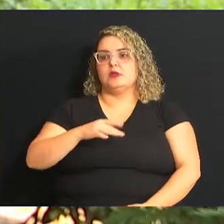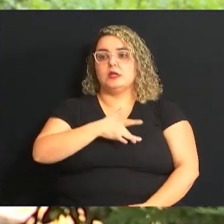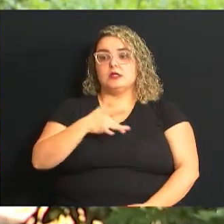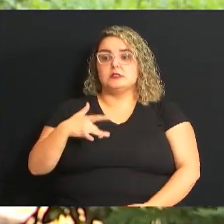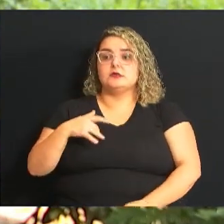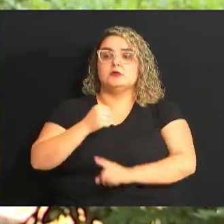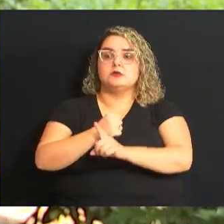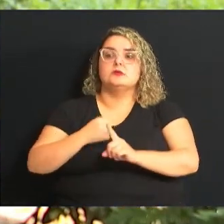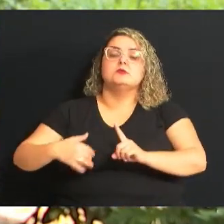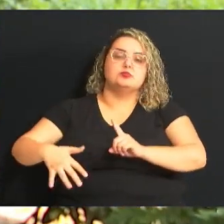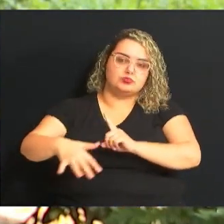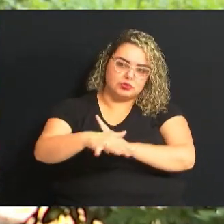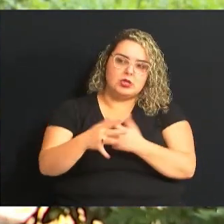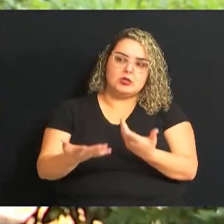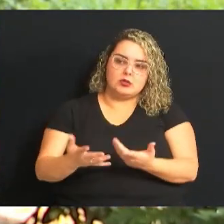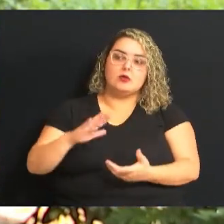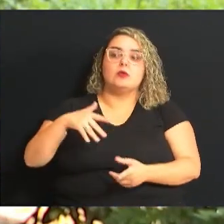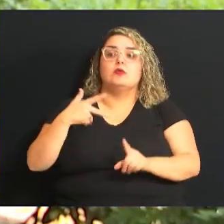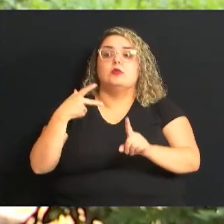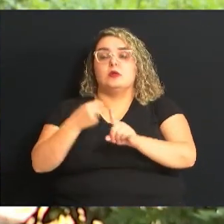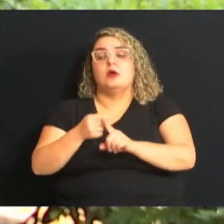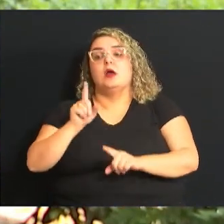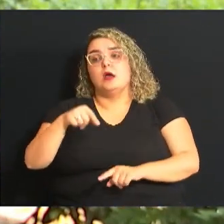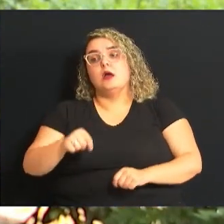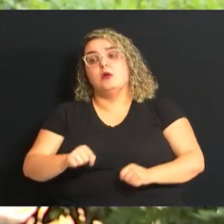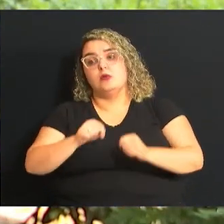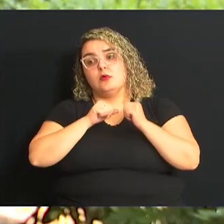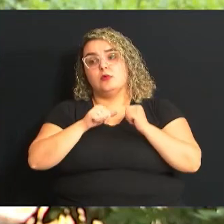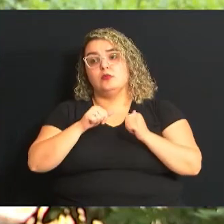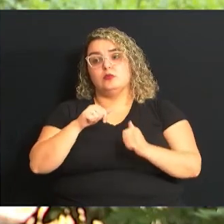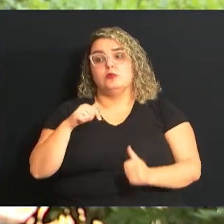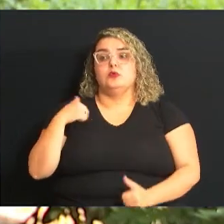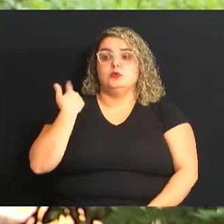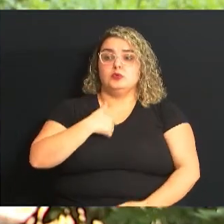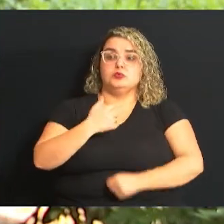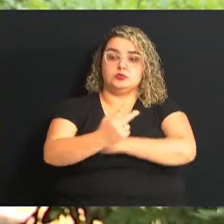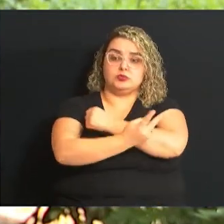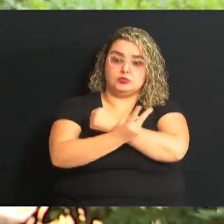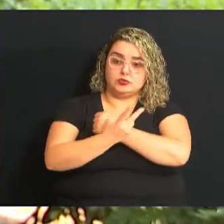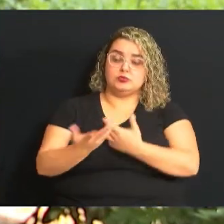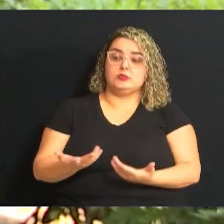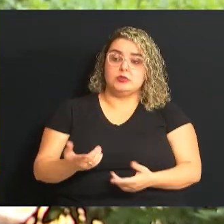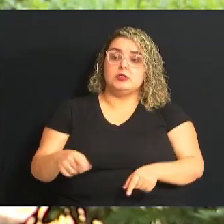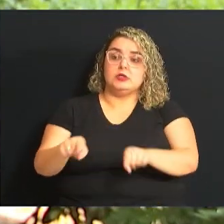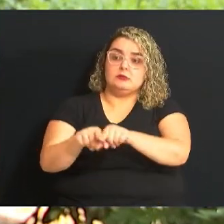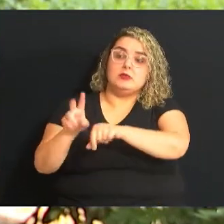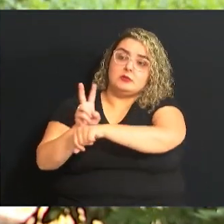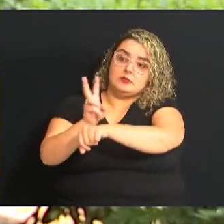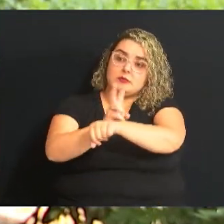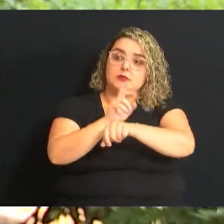gente se vacina, essa é a vantagem. Nós nos protegemos e protegemos as pessoas ao nosso redor.